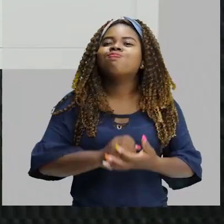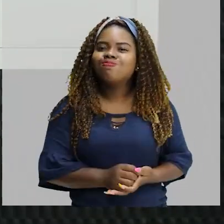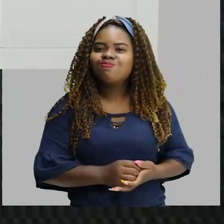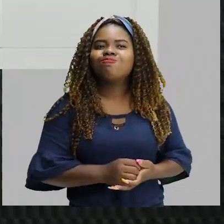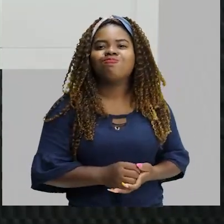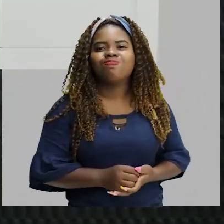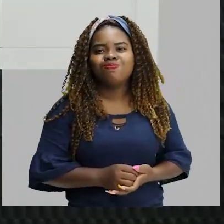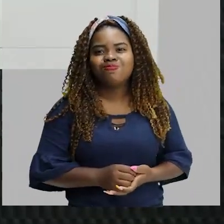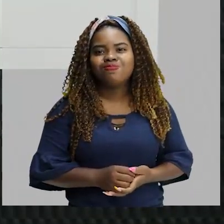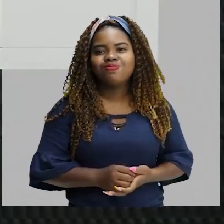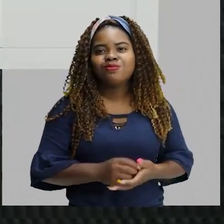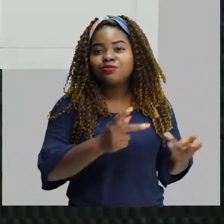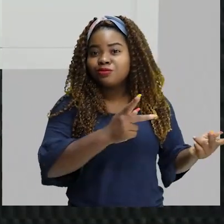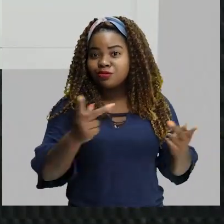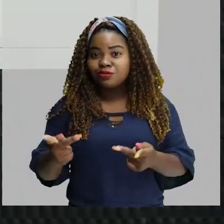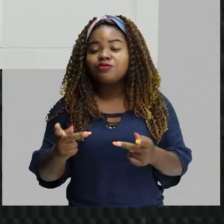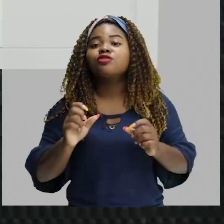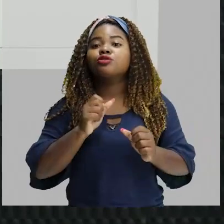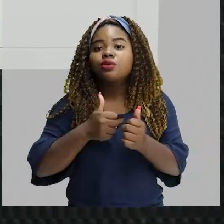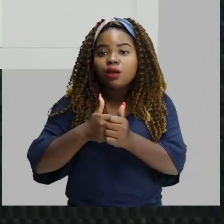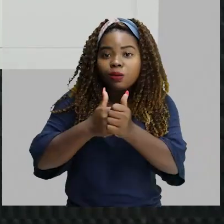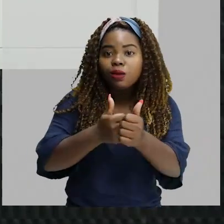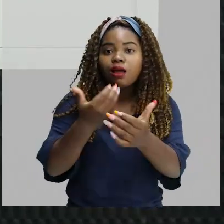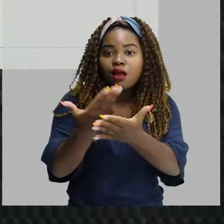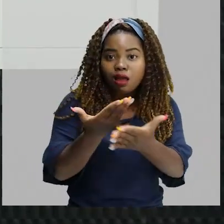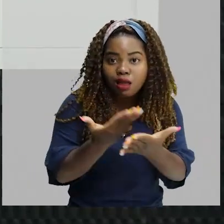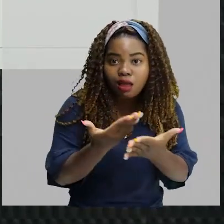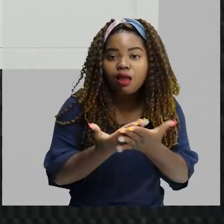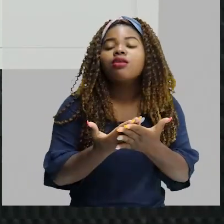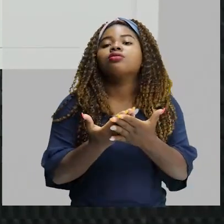convite a, claro, continuar acompanhando as nossas aulas